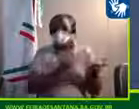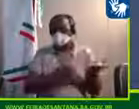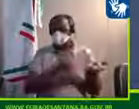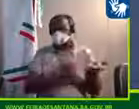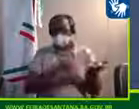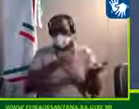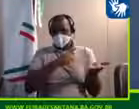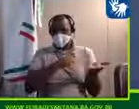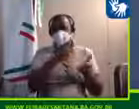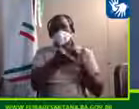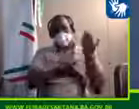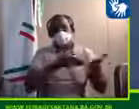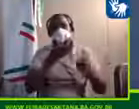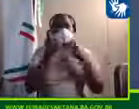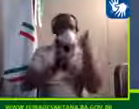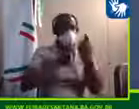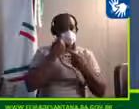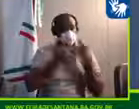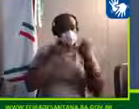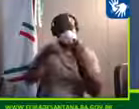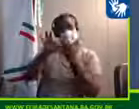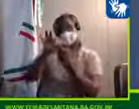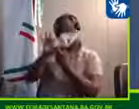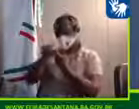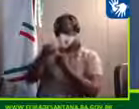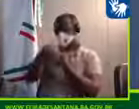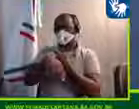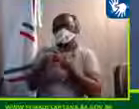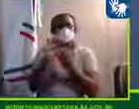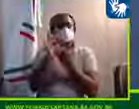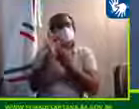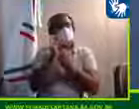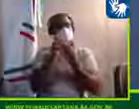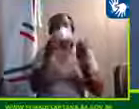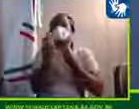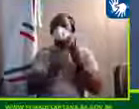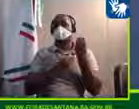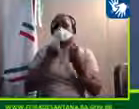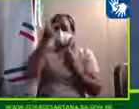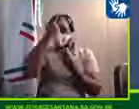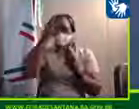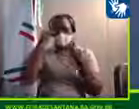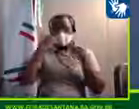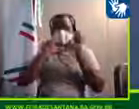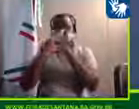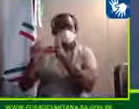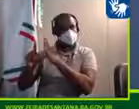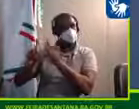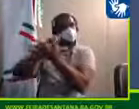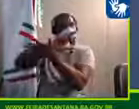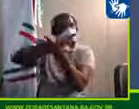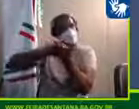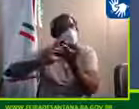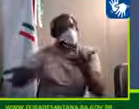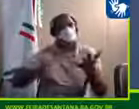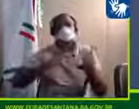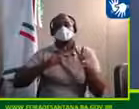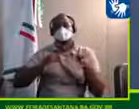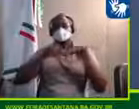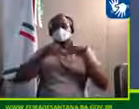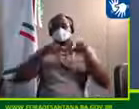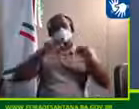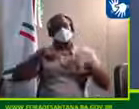numa situação muito específica de Feira de Santana. Por ser uma cidade de uma confluência logística imensa, Feira de Santana tem